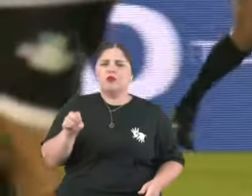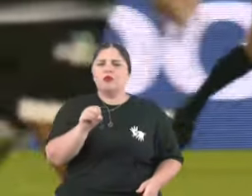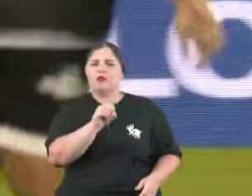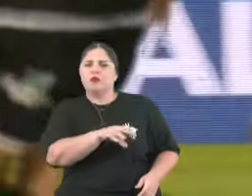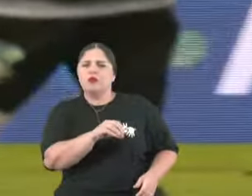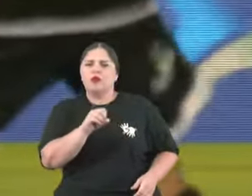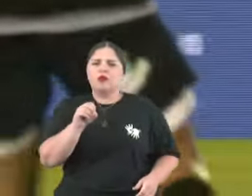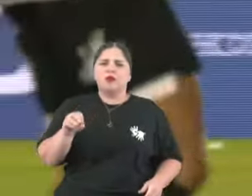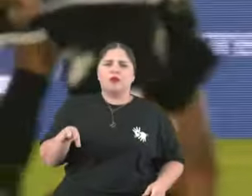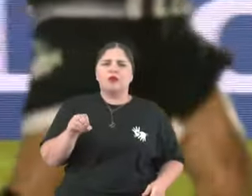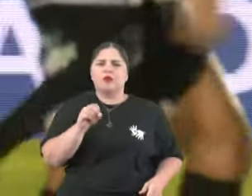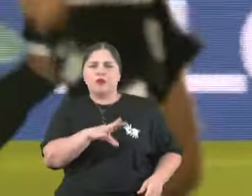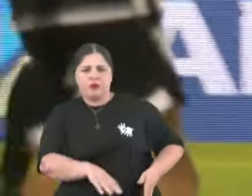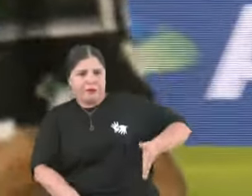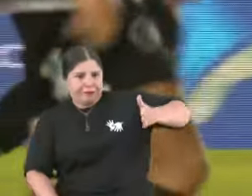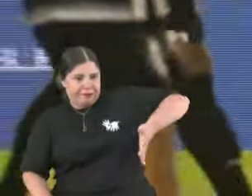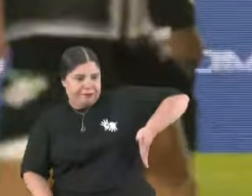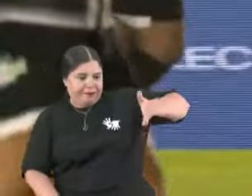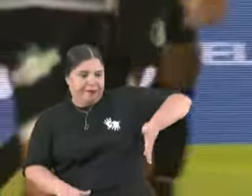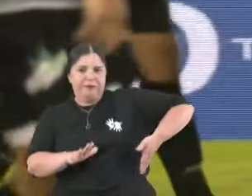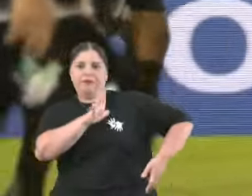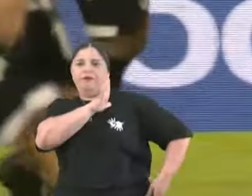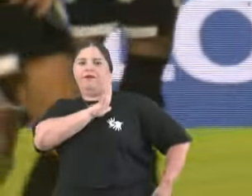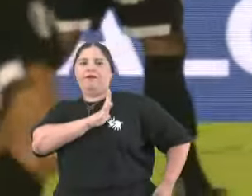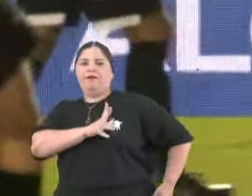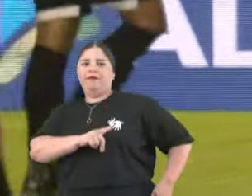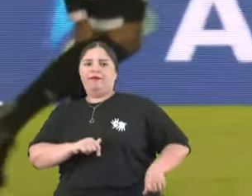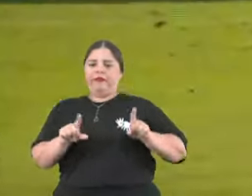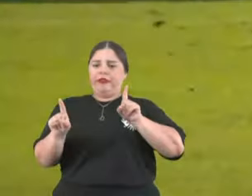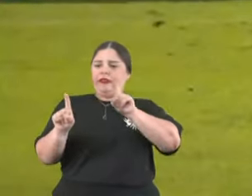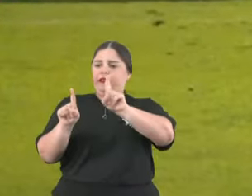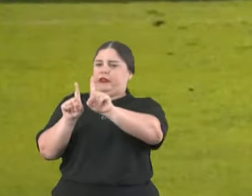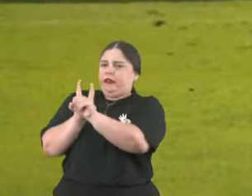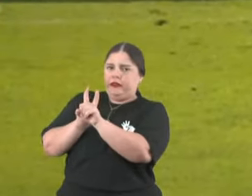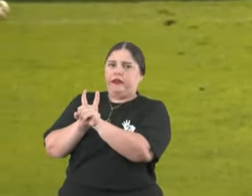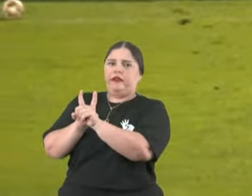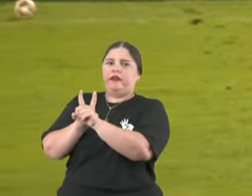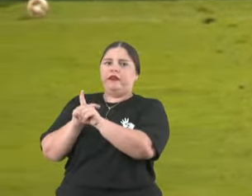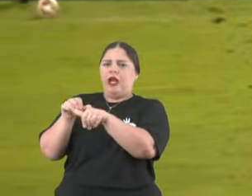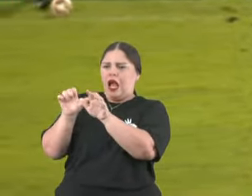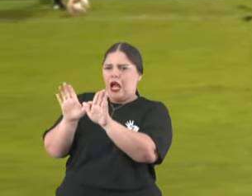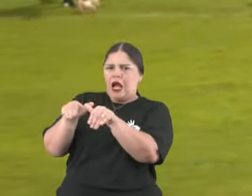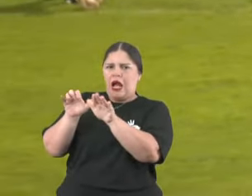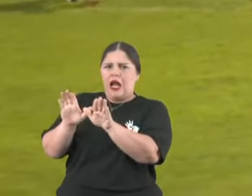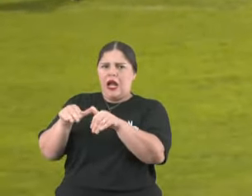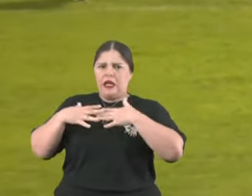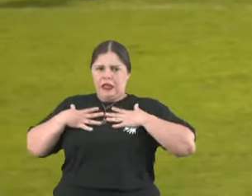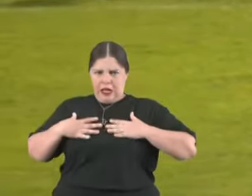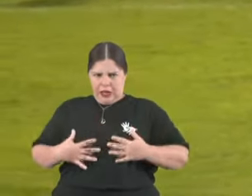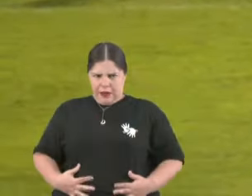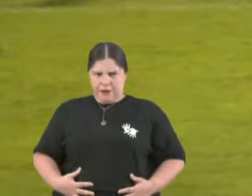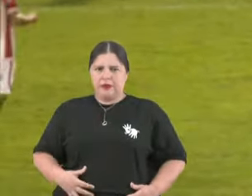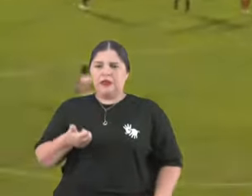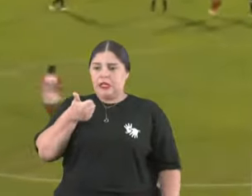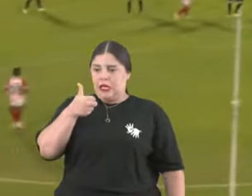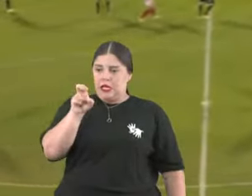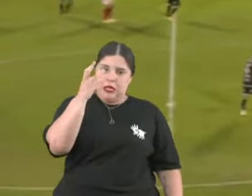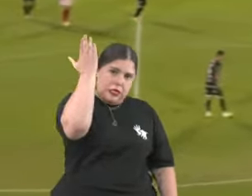Tentativa de descida do CRB, corte feito pela marcação alvinegra. Você vê aí no detalhe o camisa 15, o Benê.